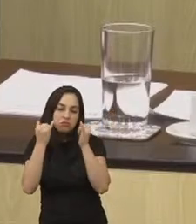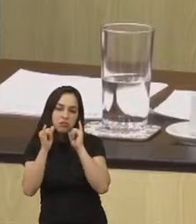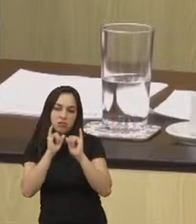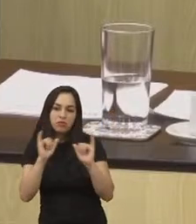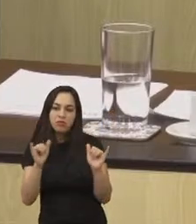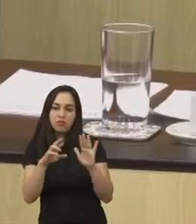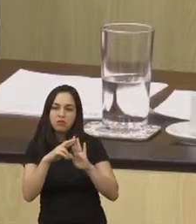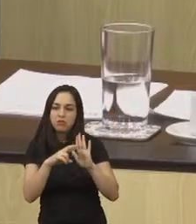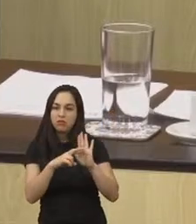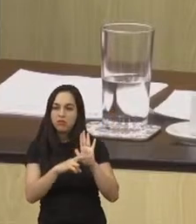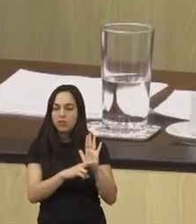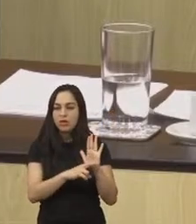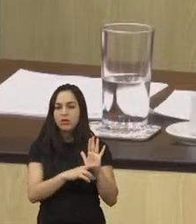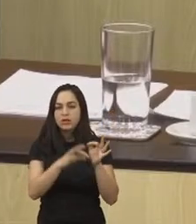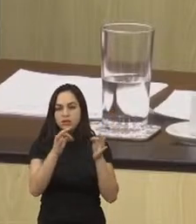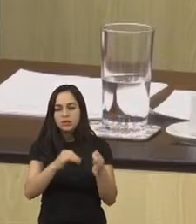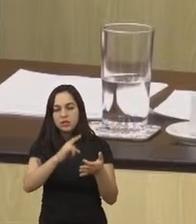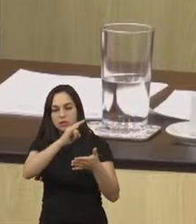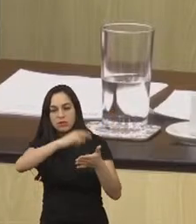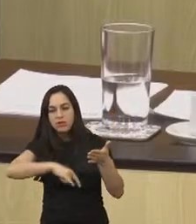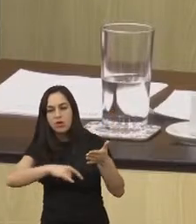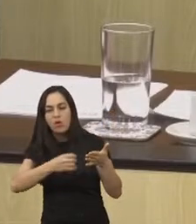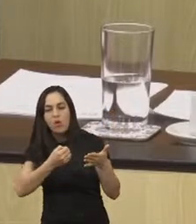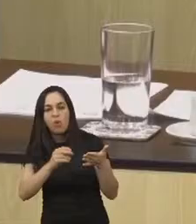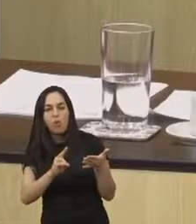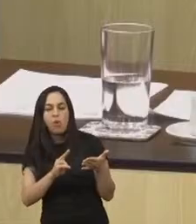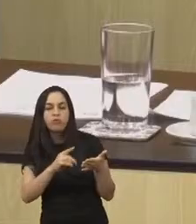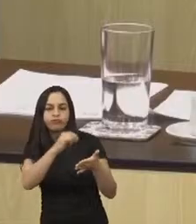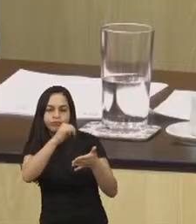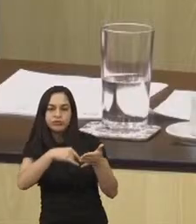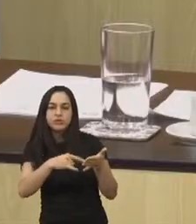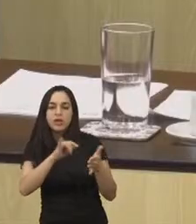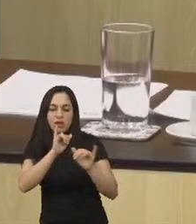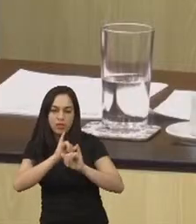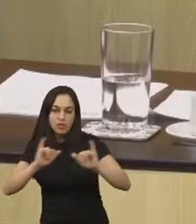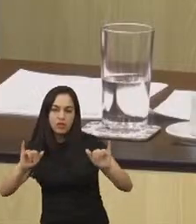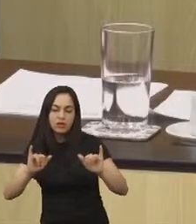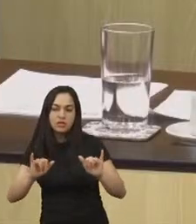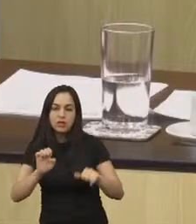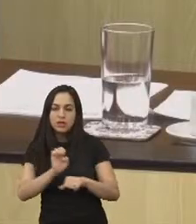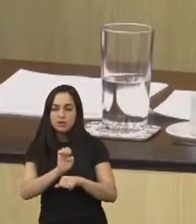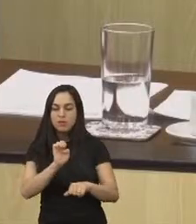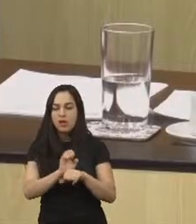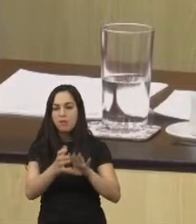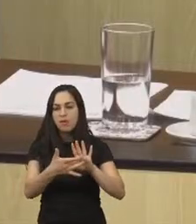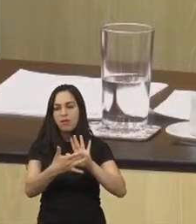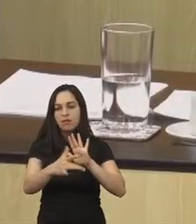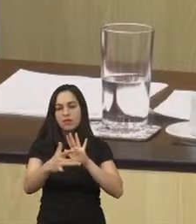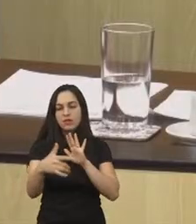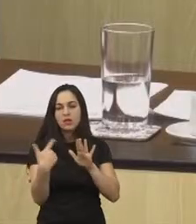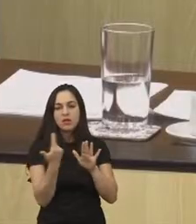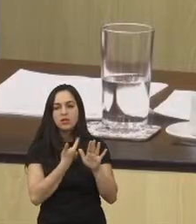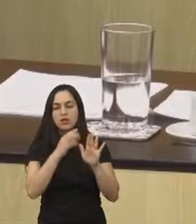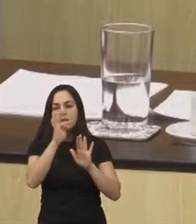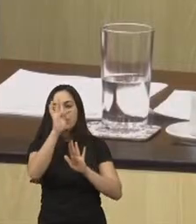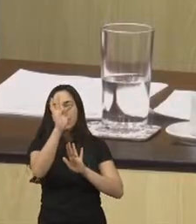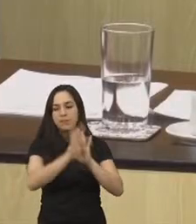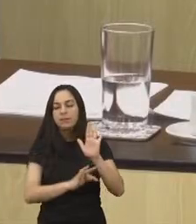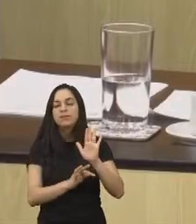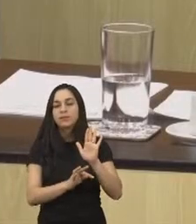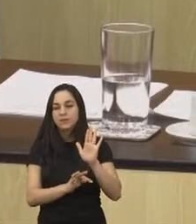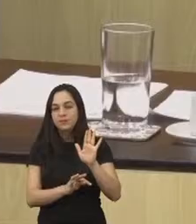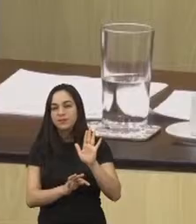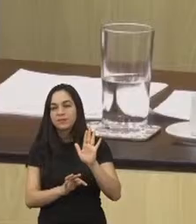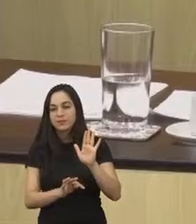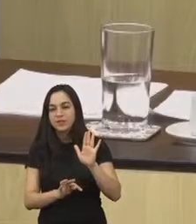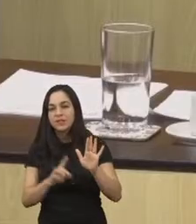do respectivo formulário ou termo de declaração. Ao aguardo de manifestação, subscrevemos. Sala das Sessões,